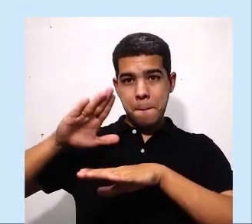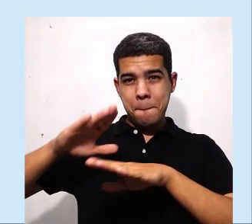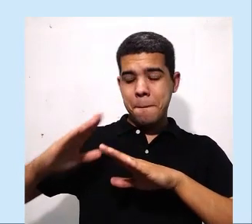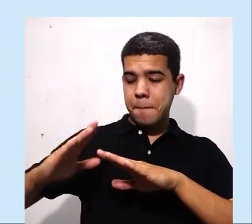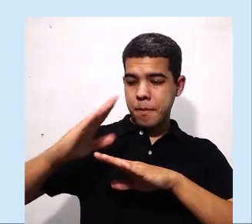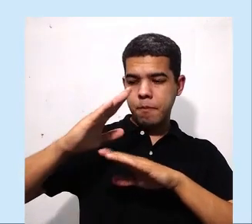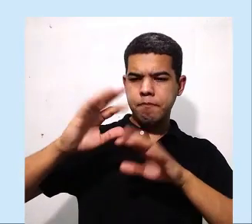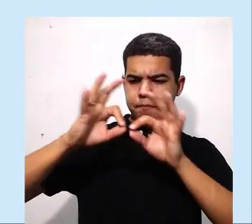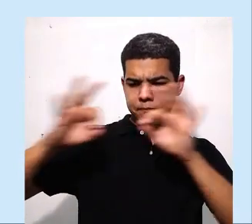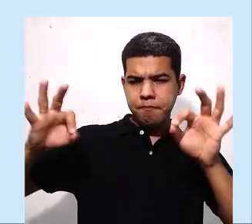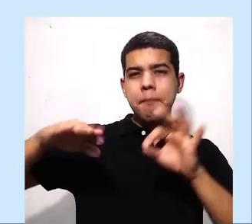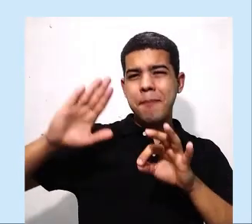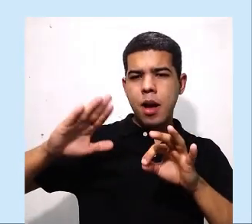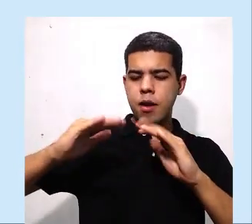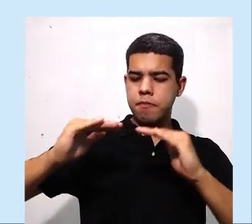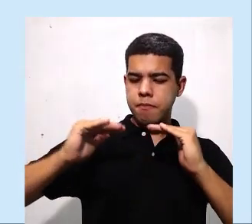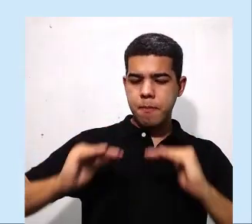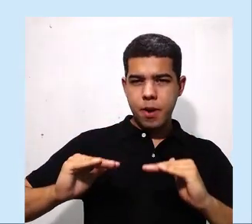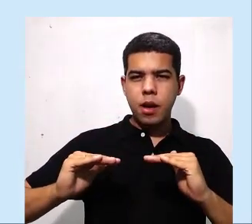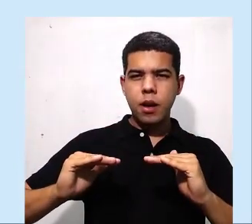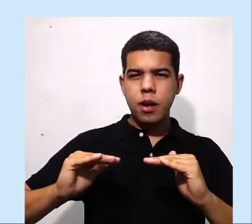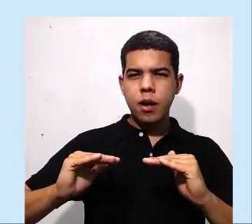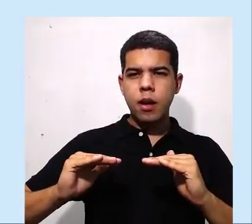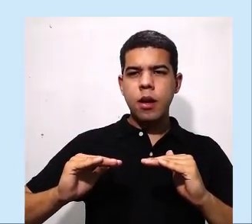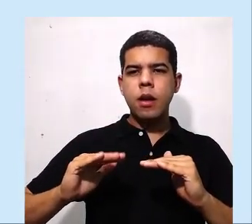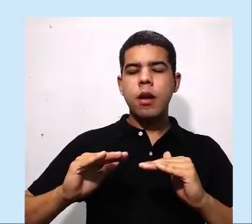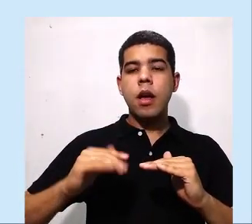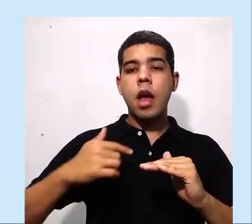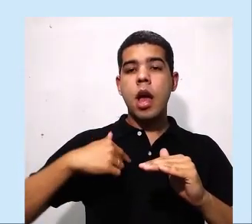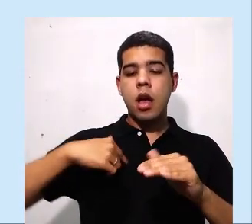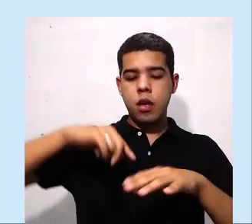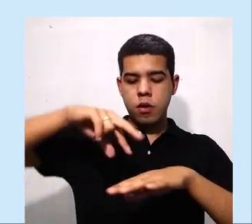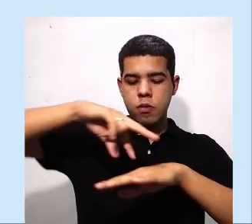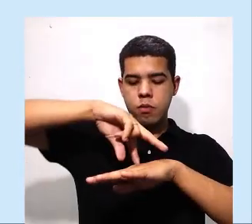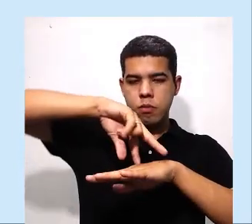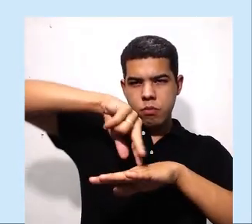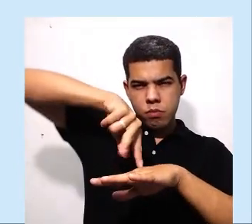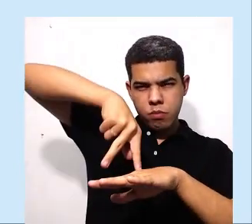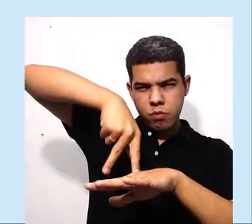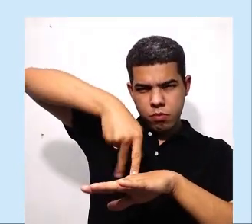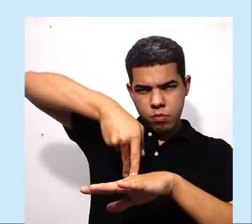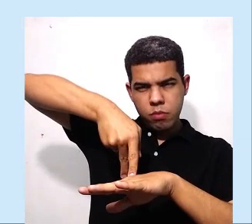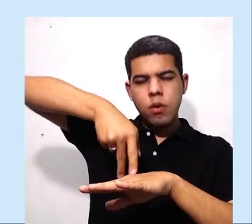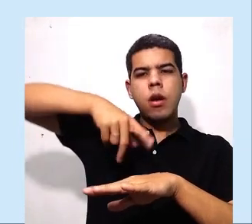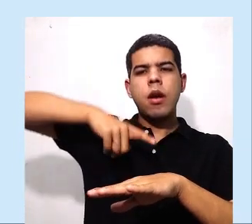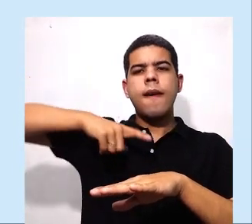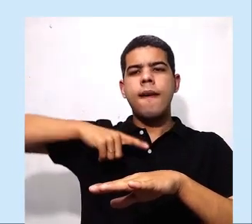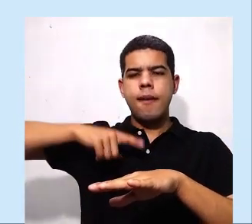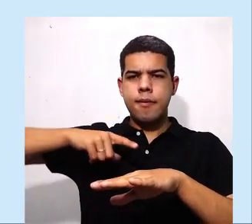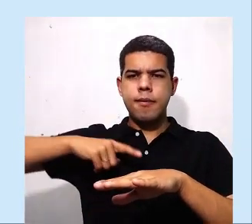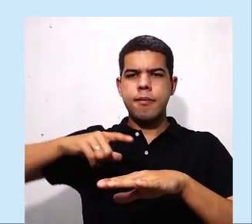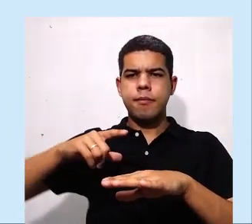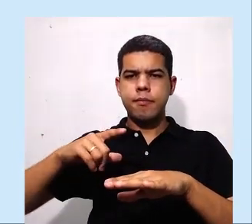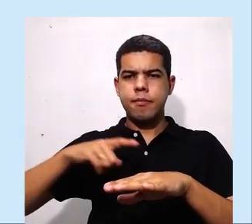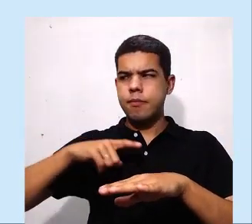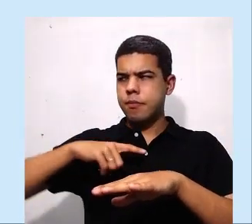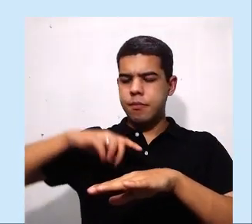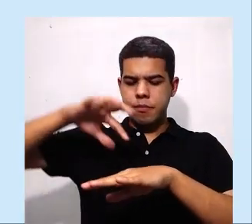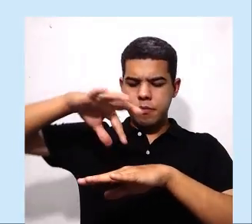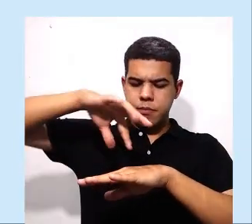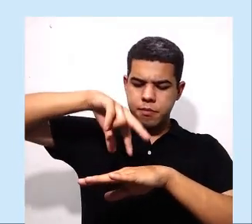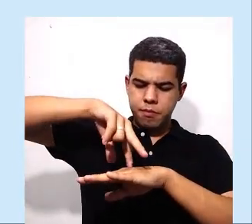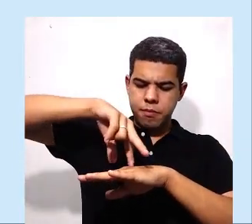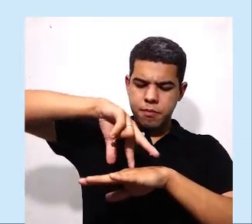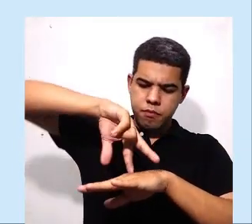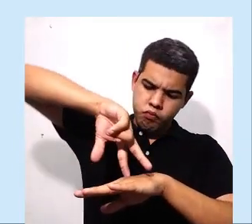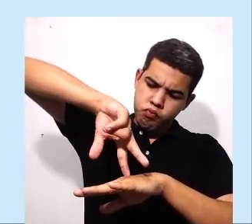ponta seca e coloco e faço o giro. Ok, girei, fiz um círculo. Aí depois eu vou pegar o outro